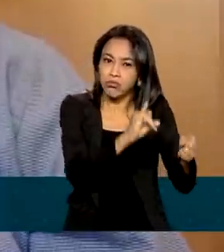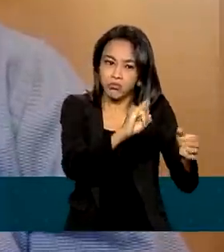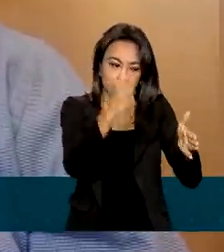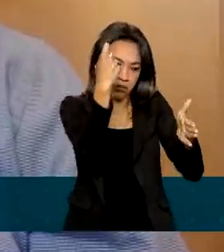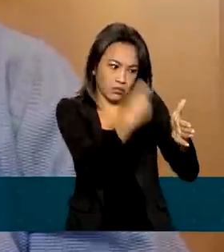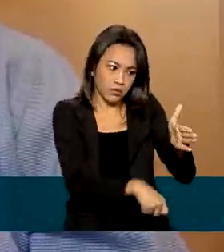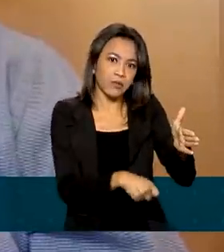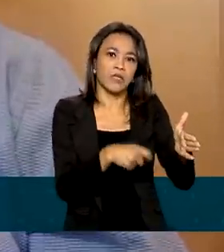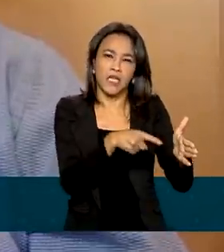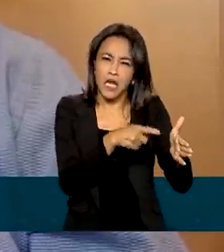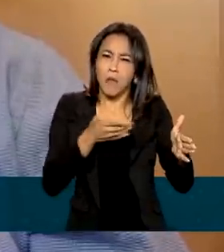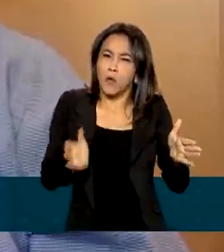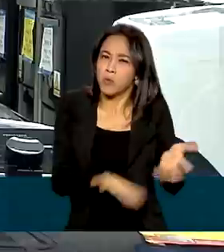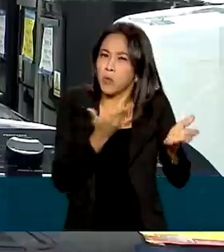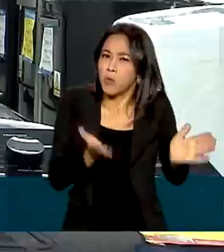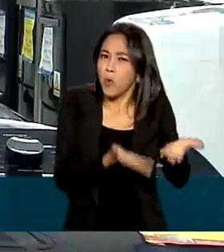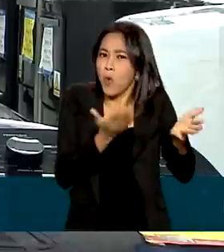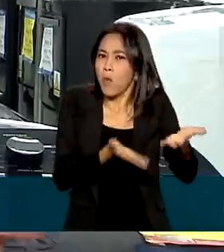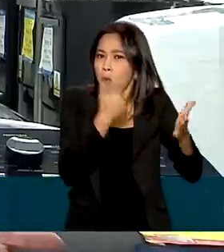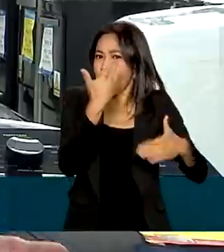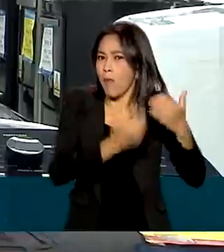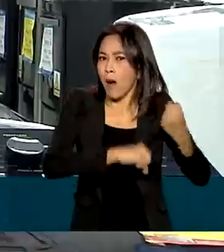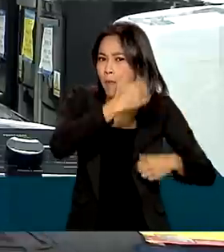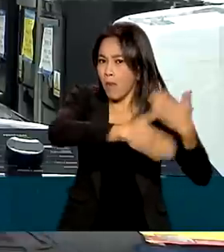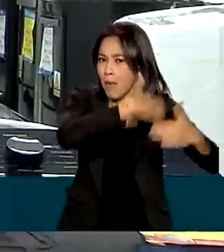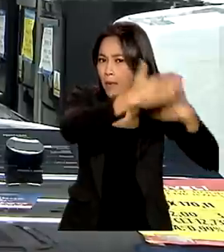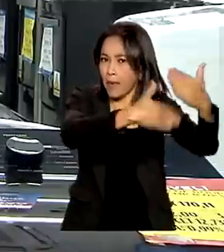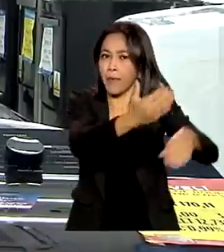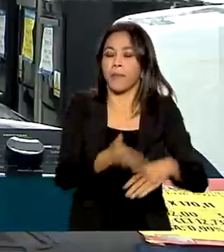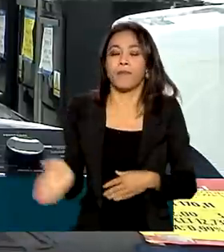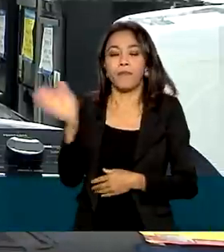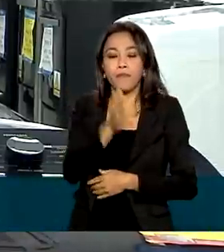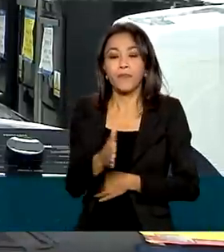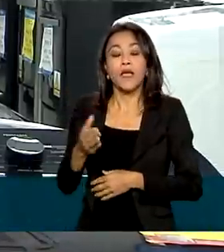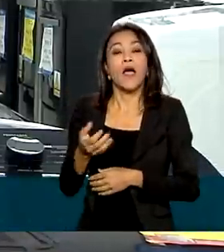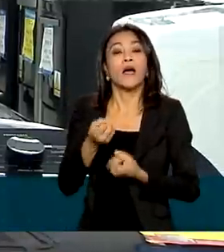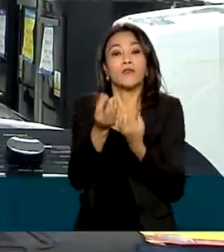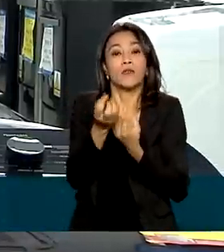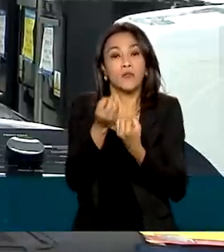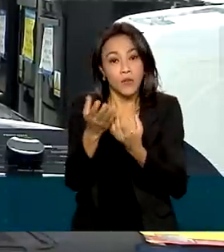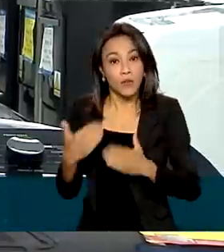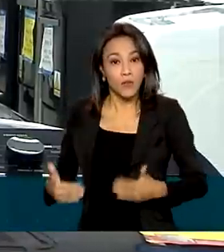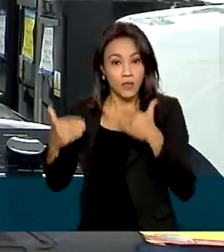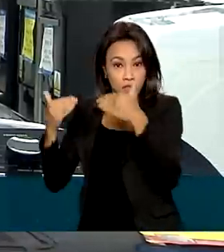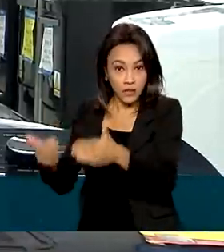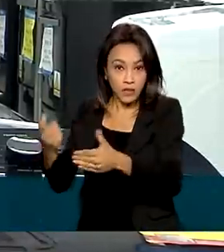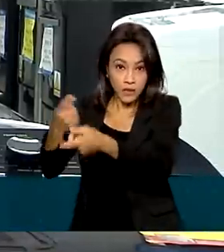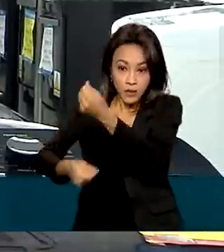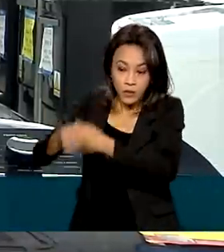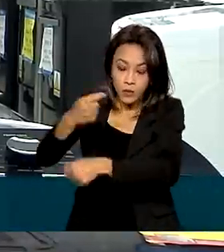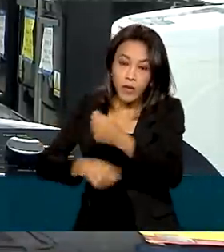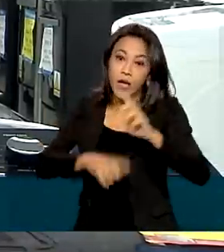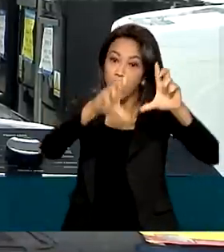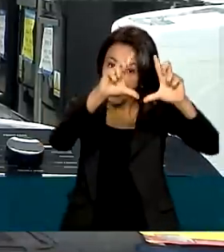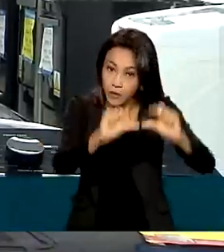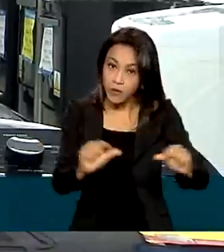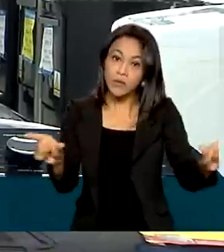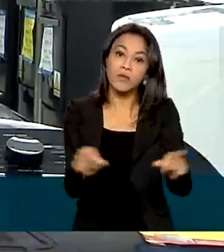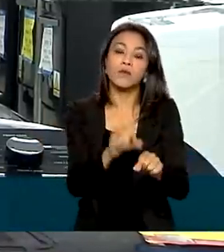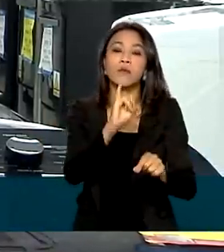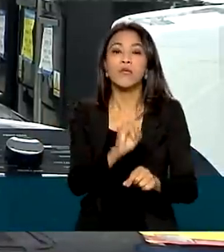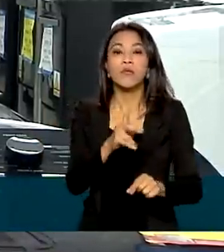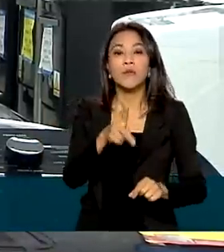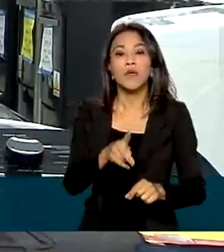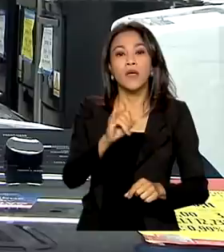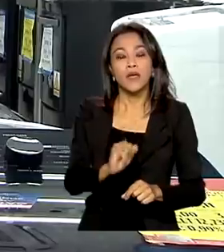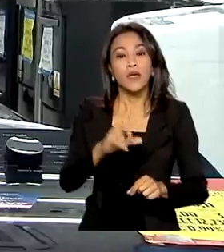possa produzir mais. Segundo cálculos do Ministério da Economia, a redução do IPI vai representar uma renúncia tributária